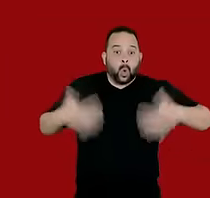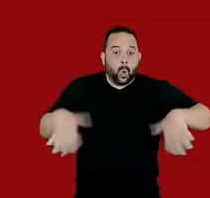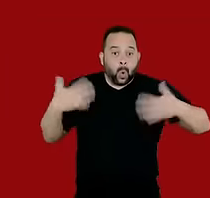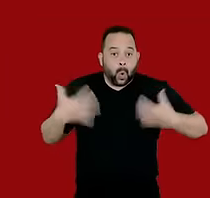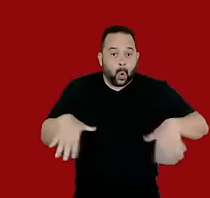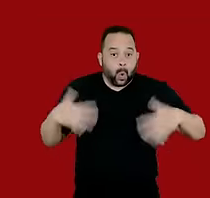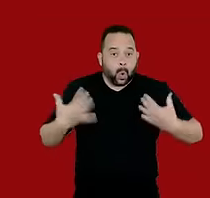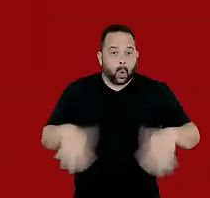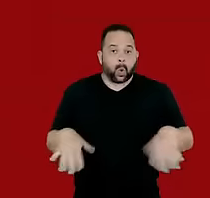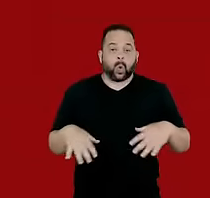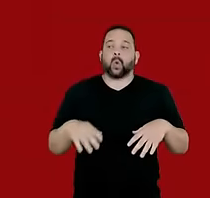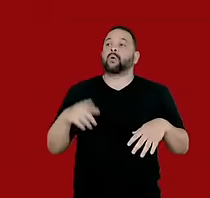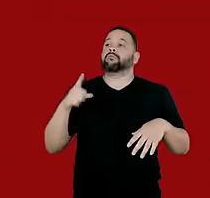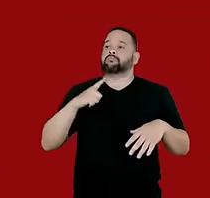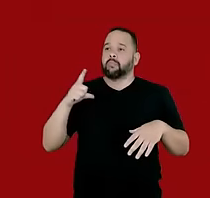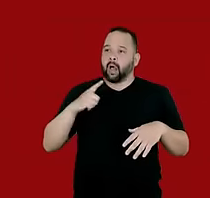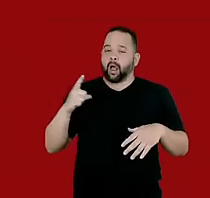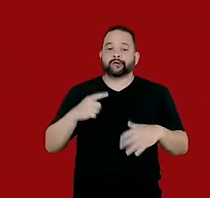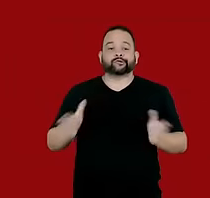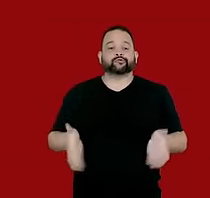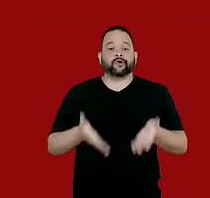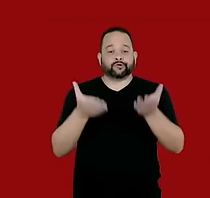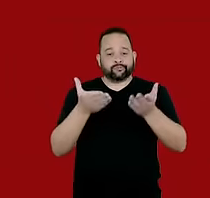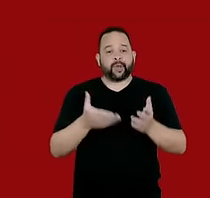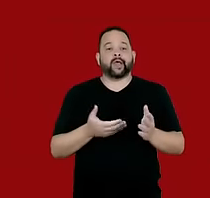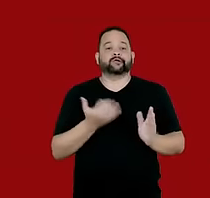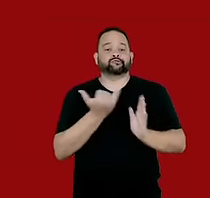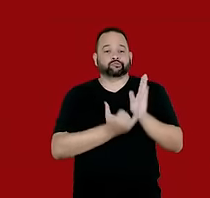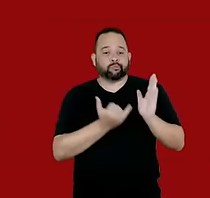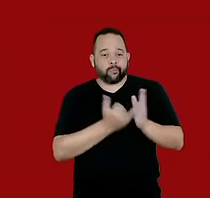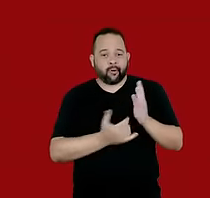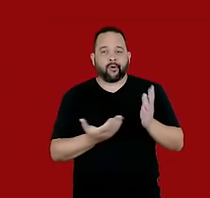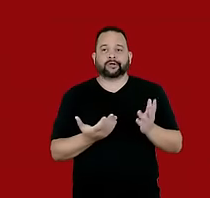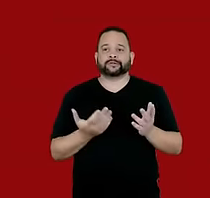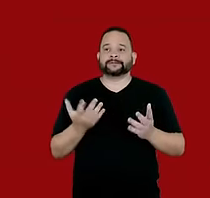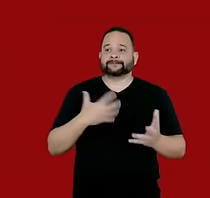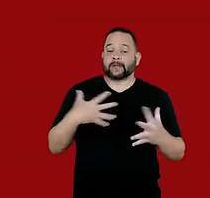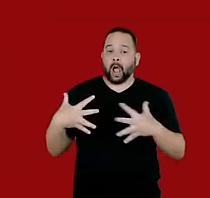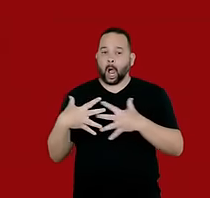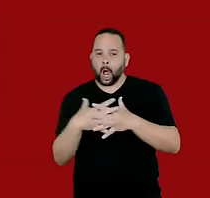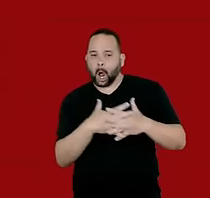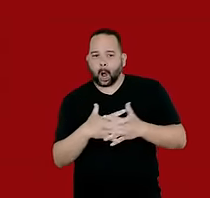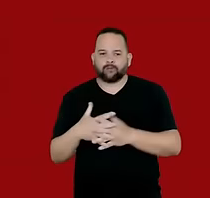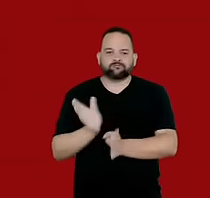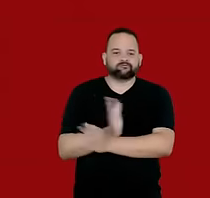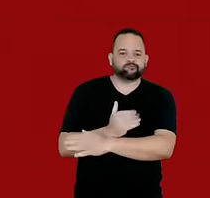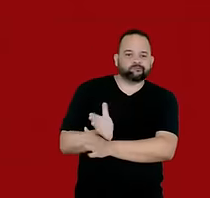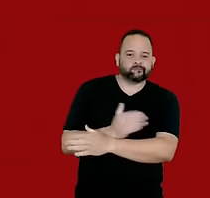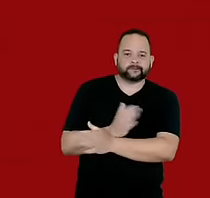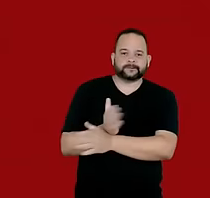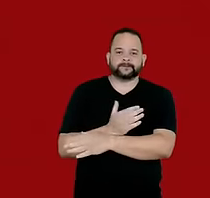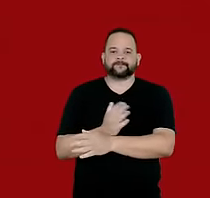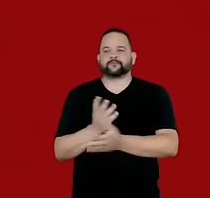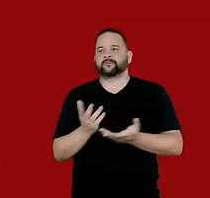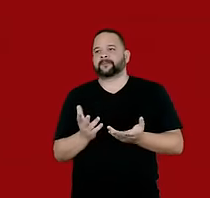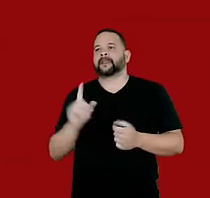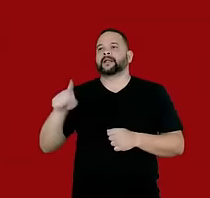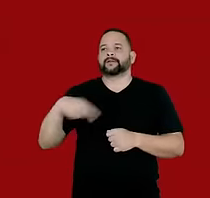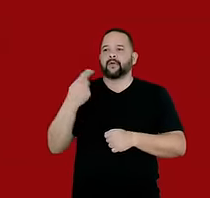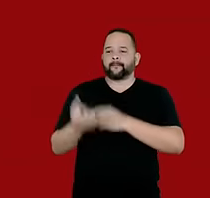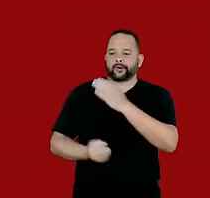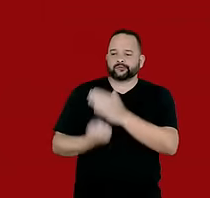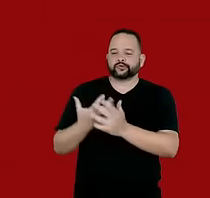fiscal claramente um ambiente econômico que ninguém consegue entender uma recuperação muito boa depois que começam a ter as vacinas o mercado fica